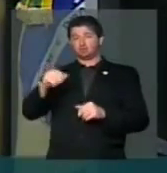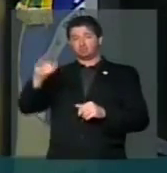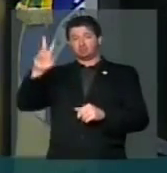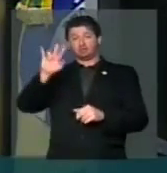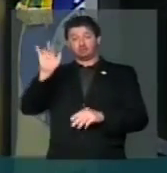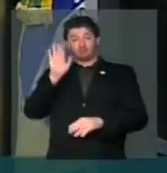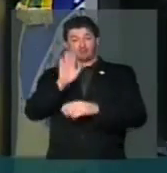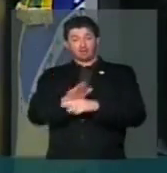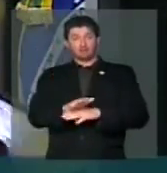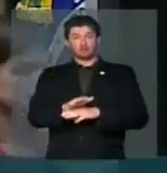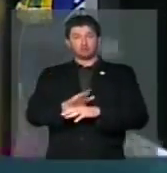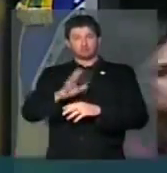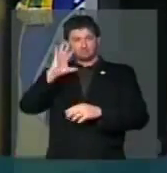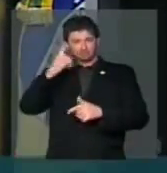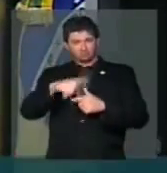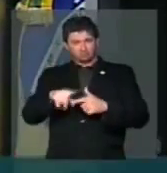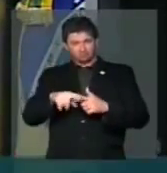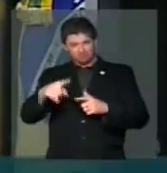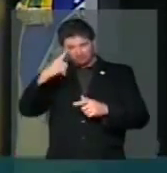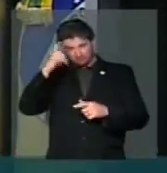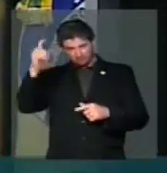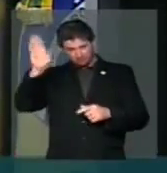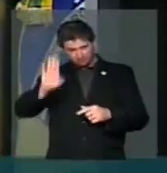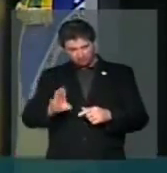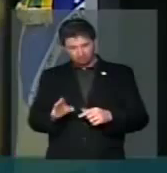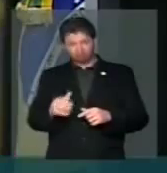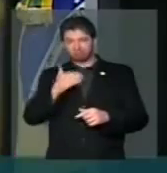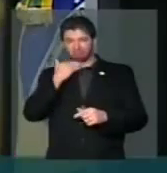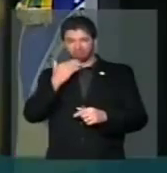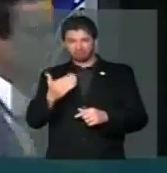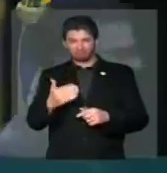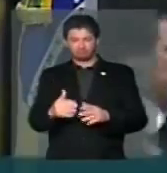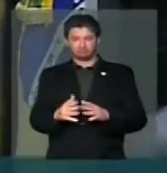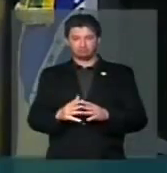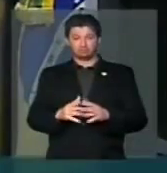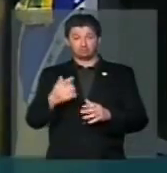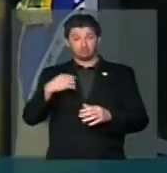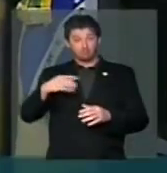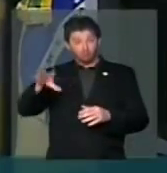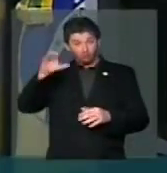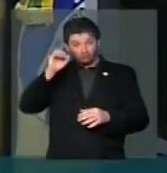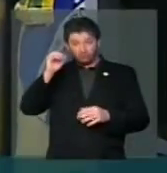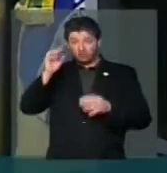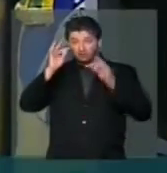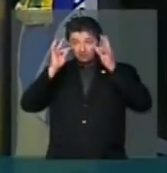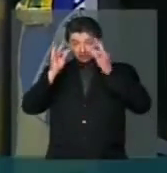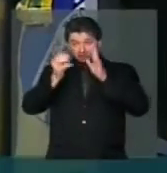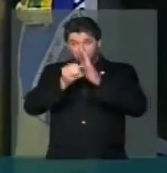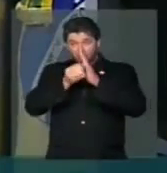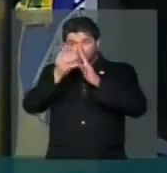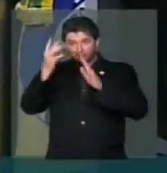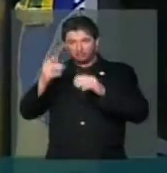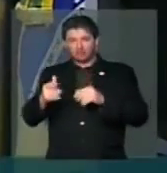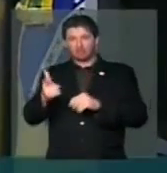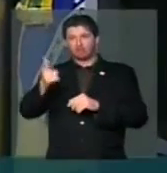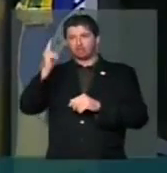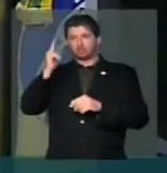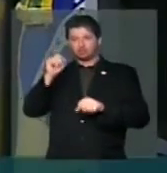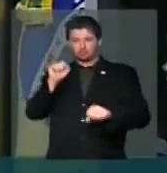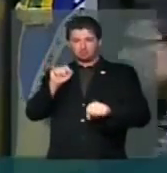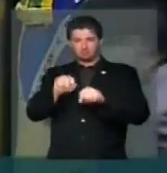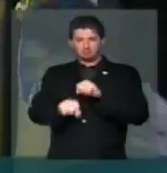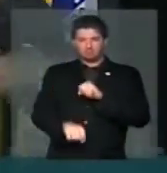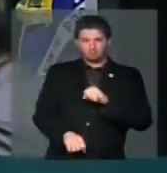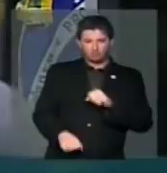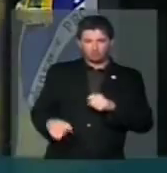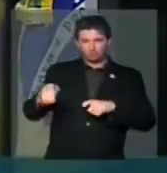vai ajudar a resolver o problema da violência no Brasil. Eu vi aqui muitos depoimentos sobre tiros, sobre